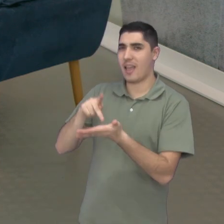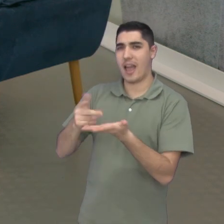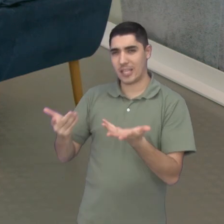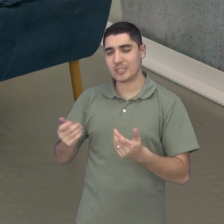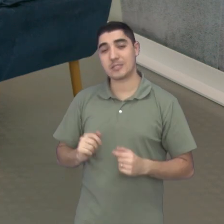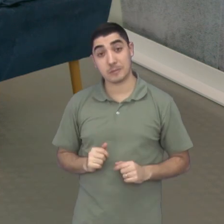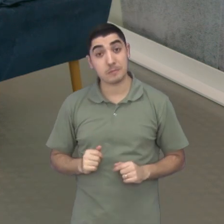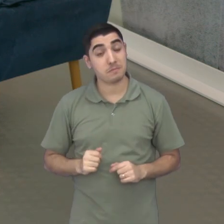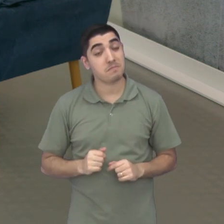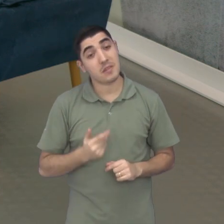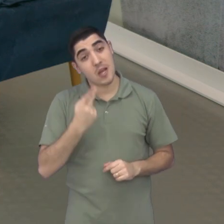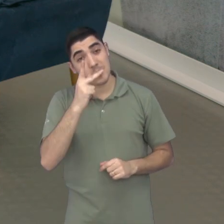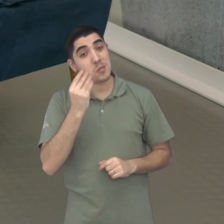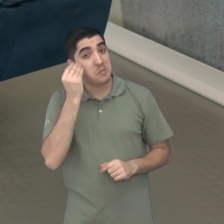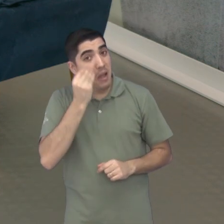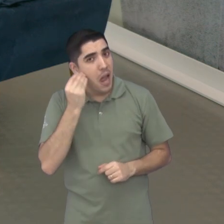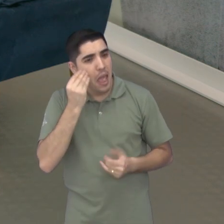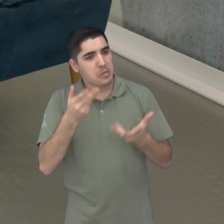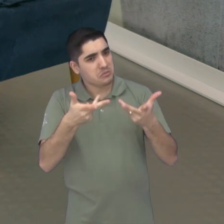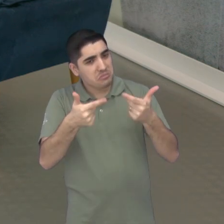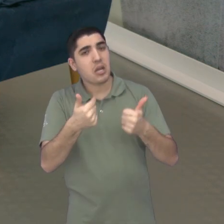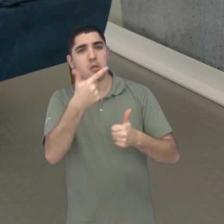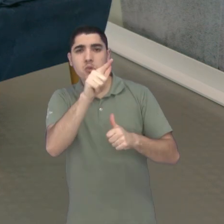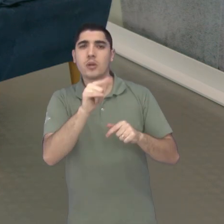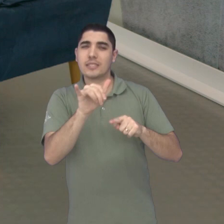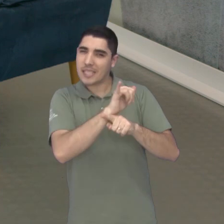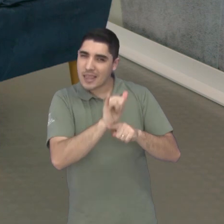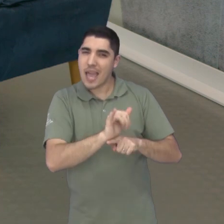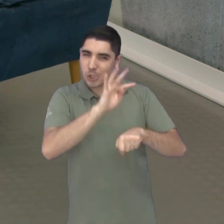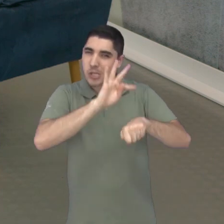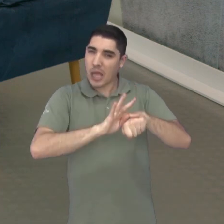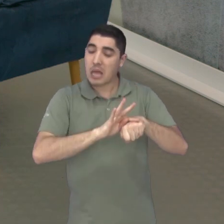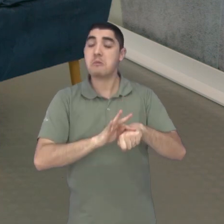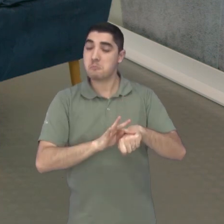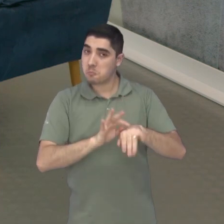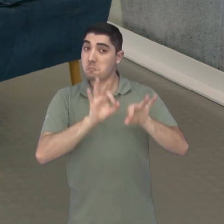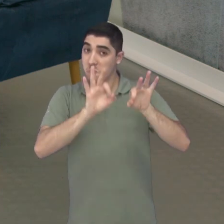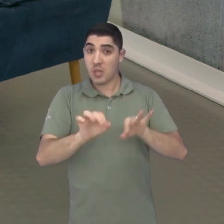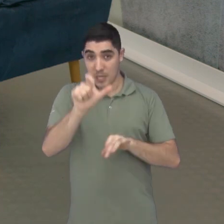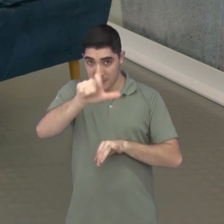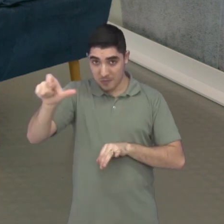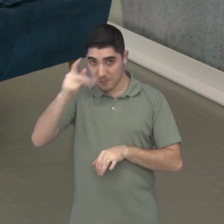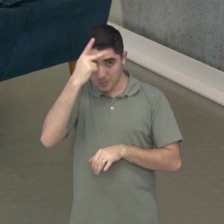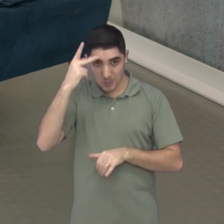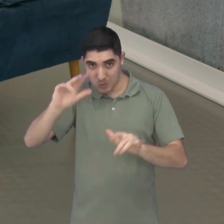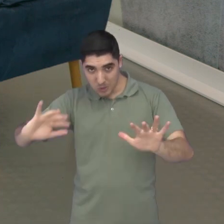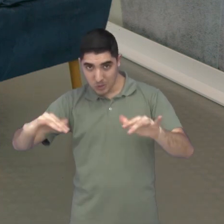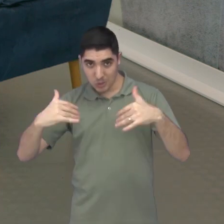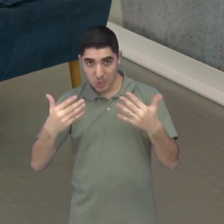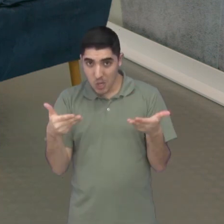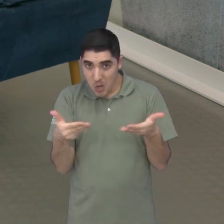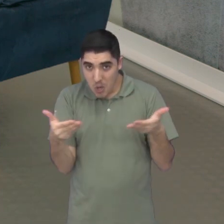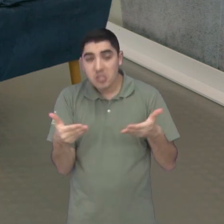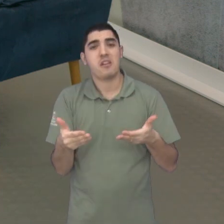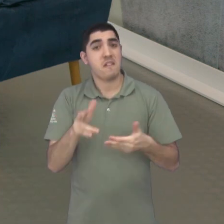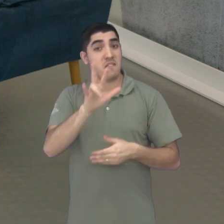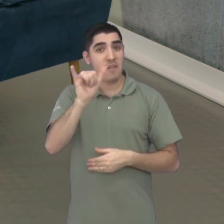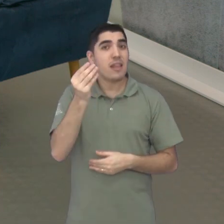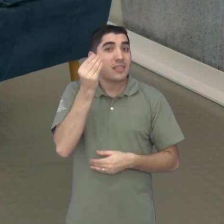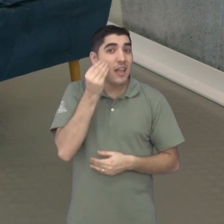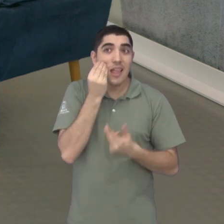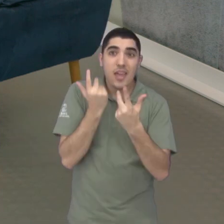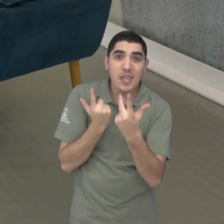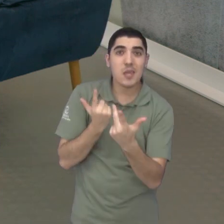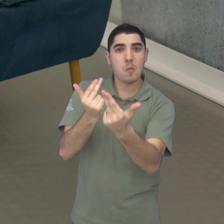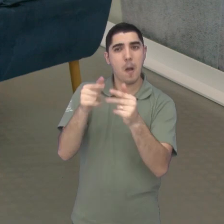sua experiência e a sua técnica. Com certeza, quem está nos assistindo hoje vai buscar essa